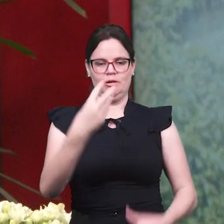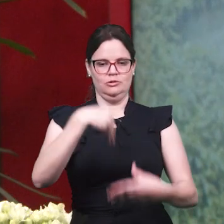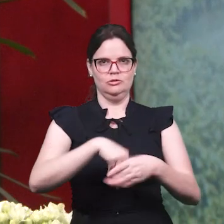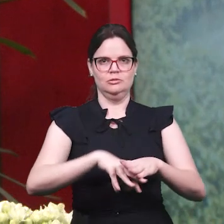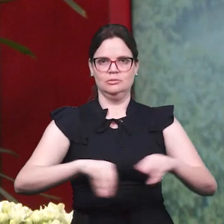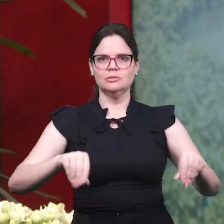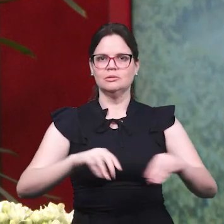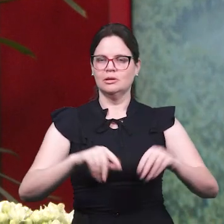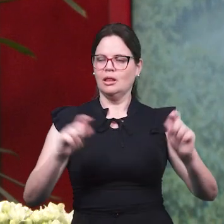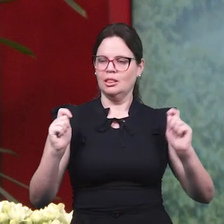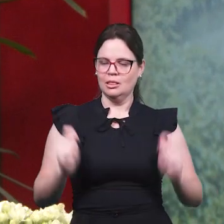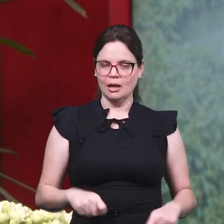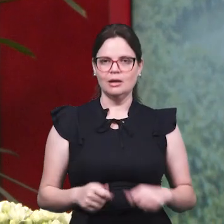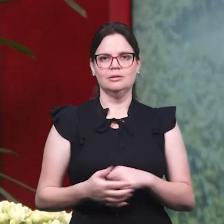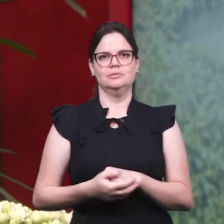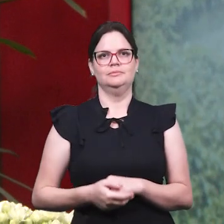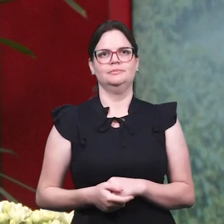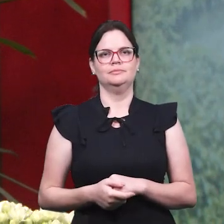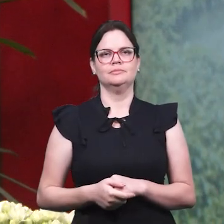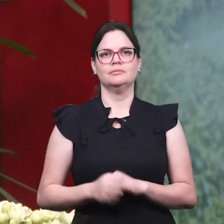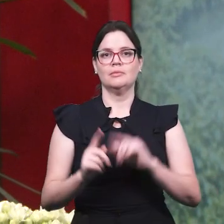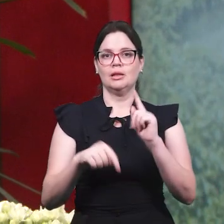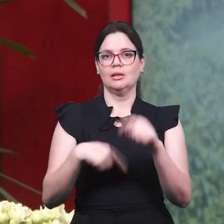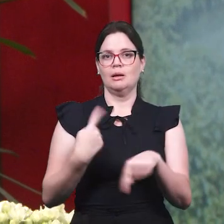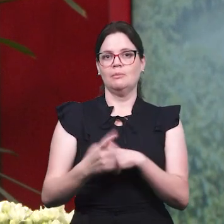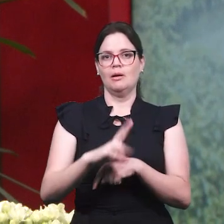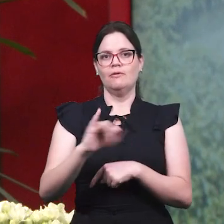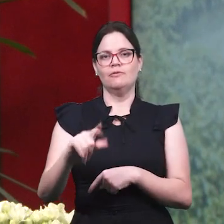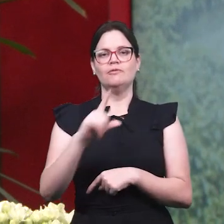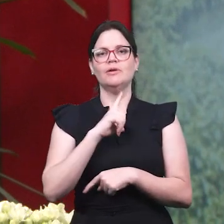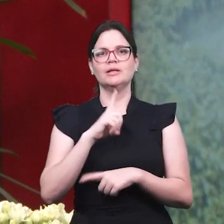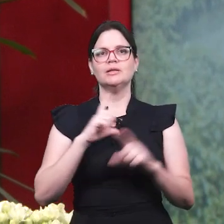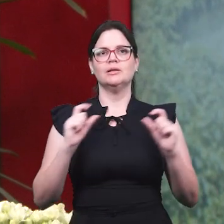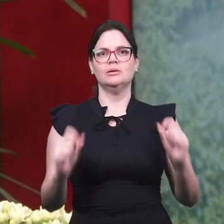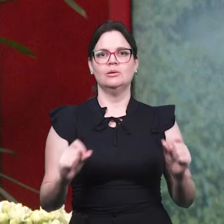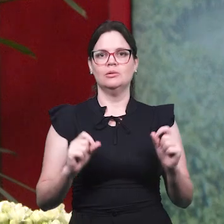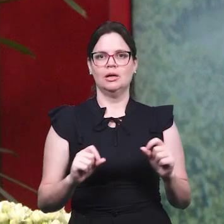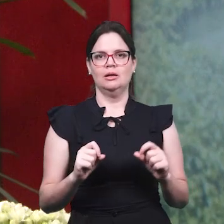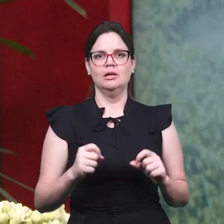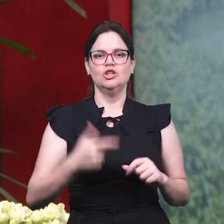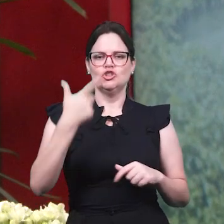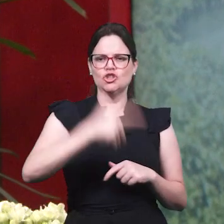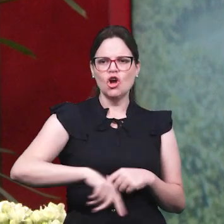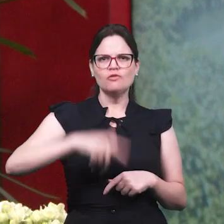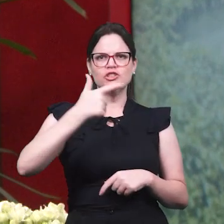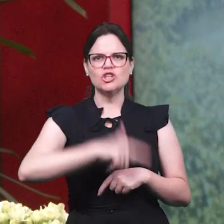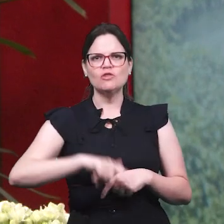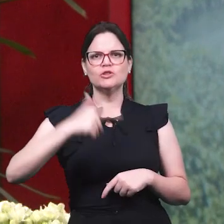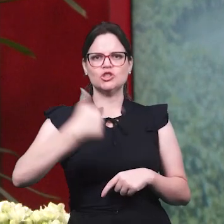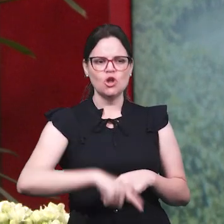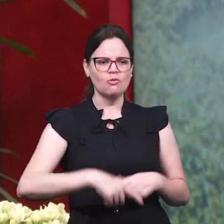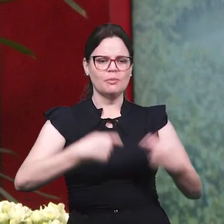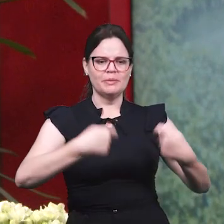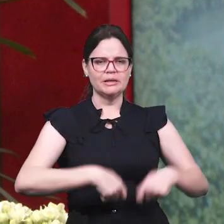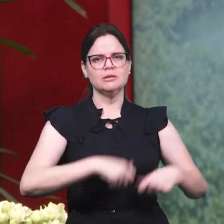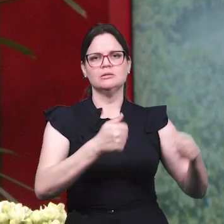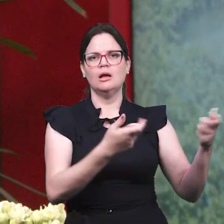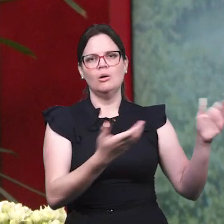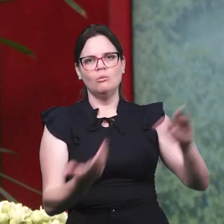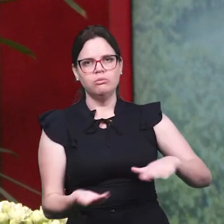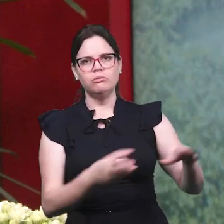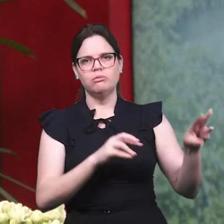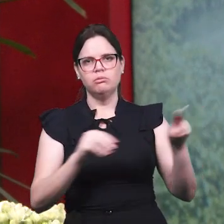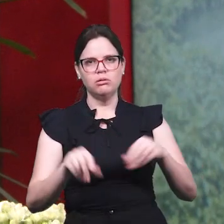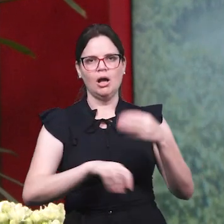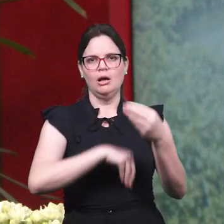mais tempo. Consequentemente, você vai ter uma menor dosagem de aplicação, um custo menor até de